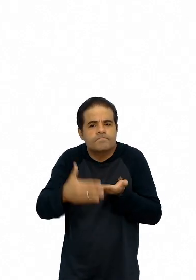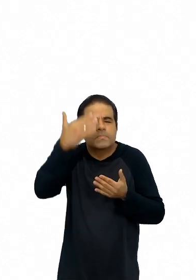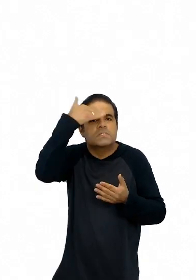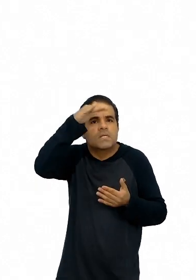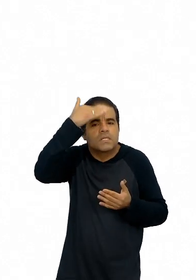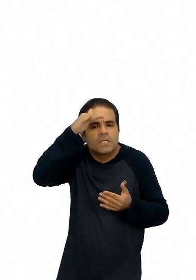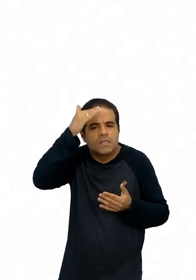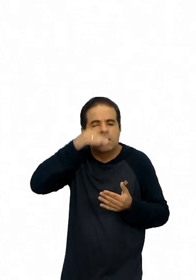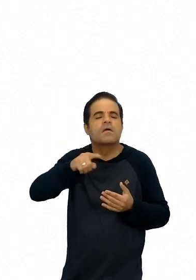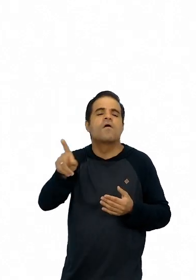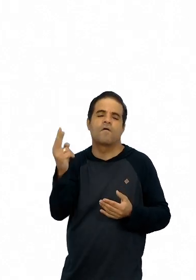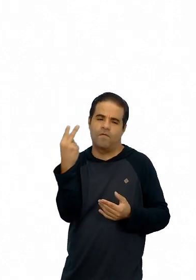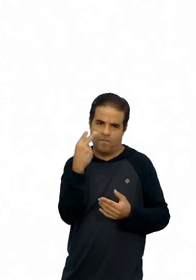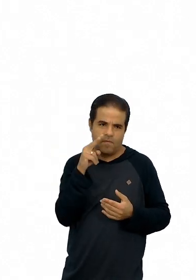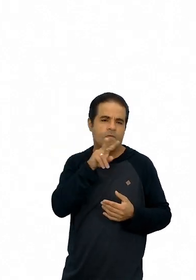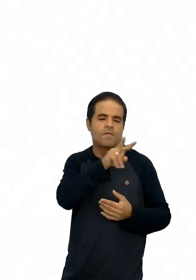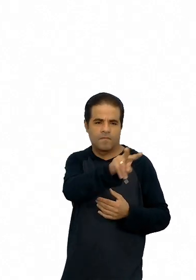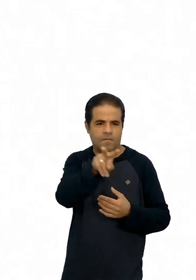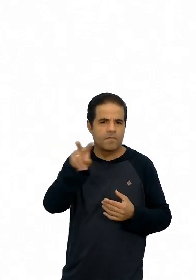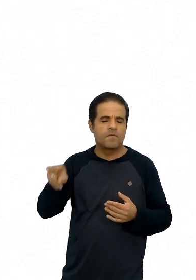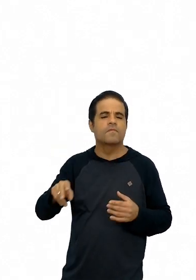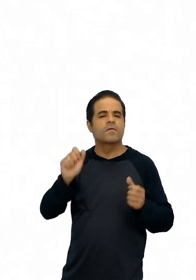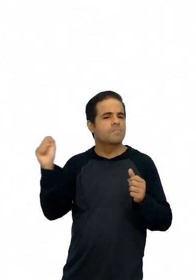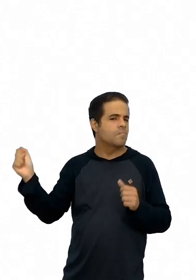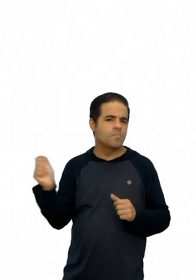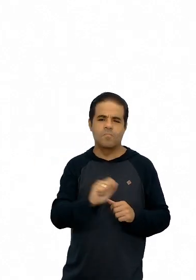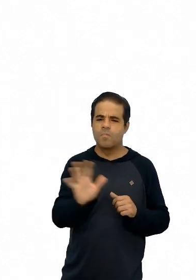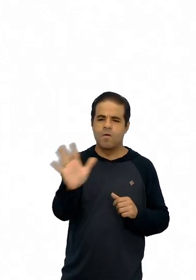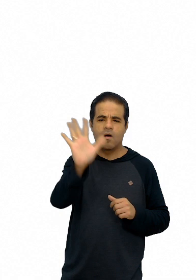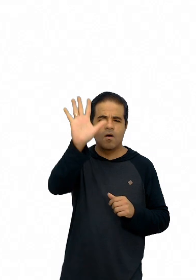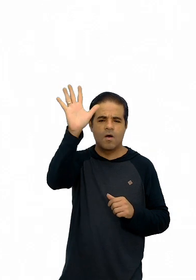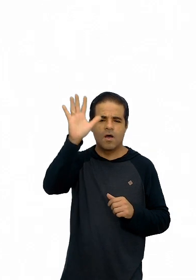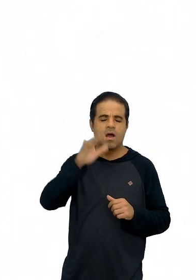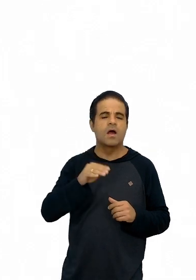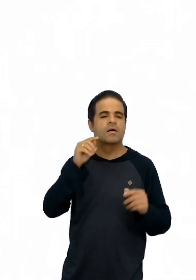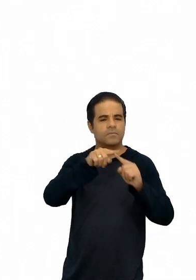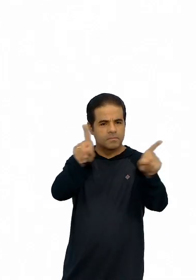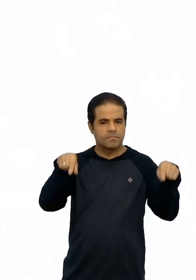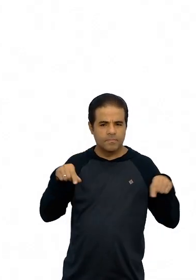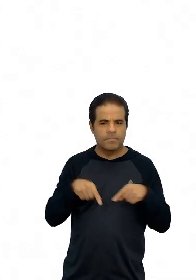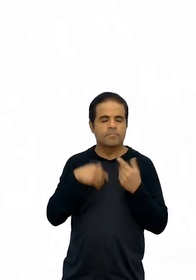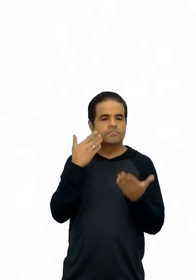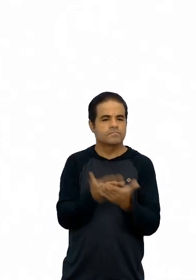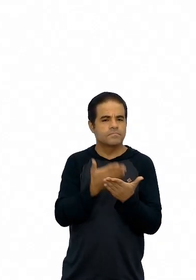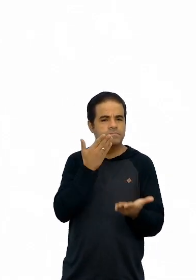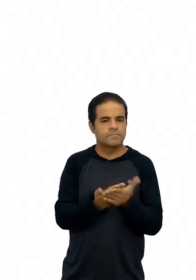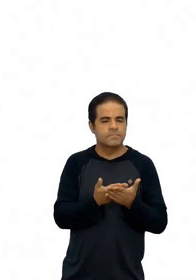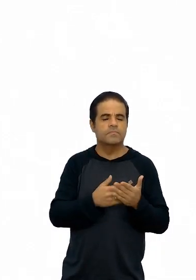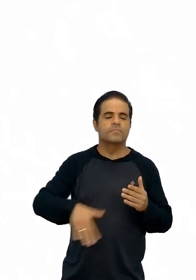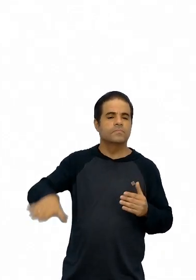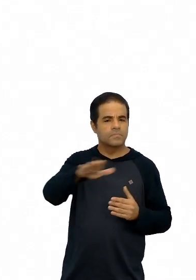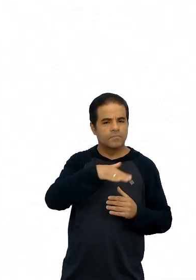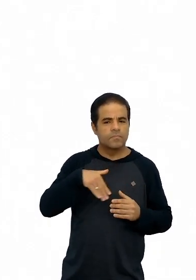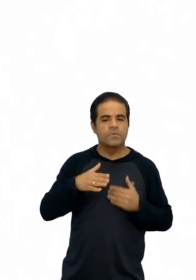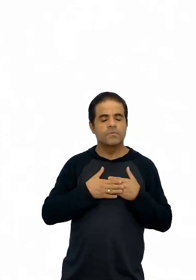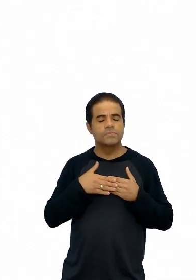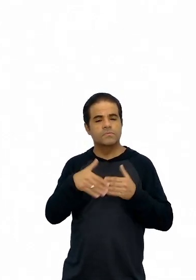entender, né, esses momentos são valiosíssimos ali na sala de aula. E